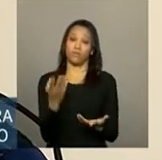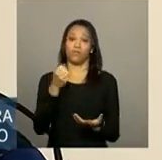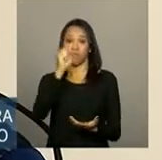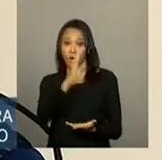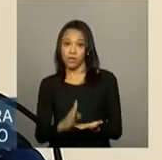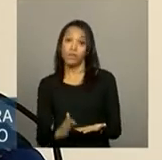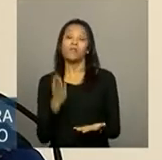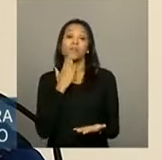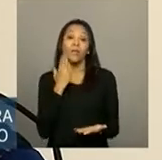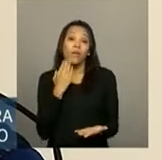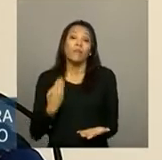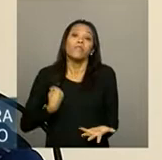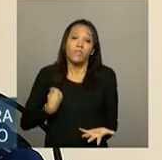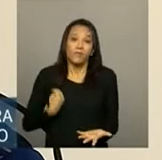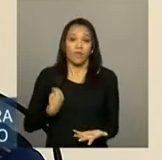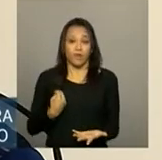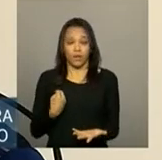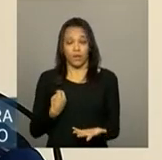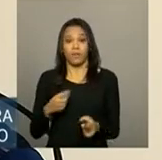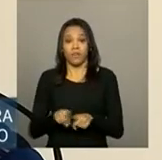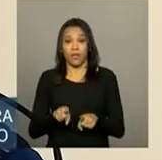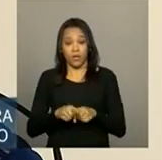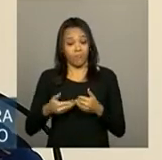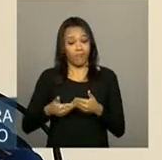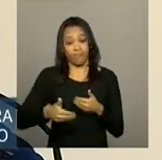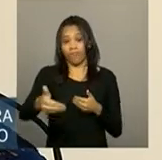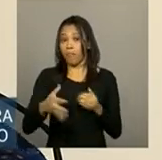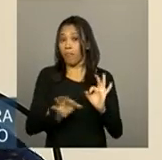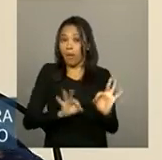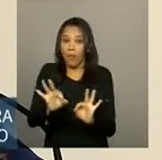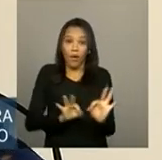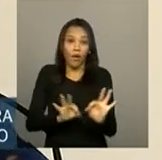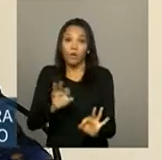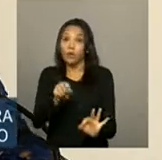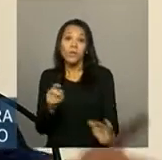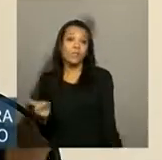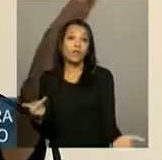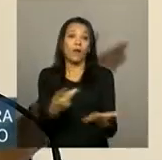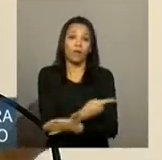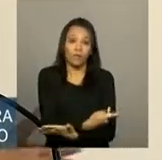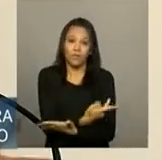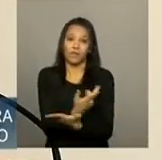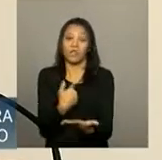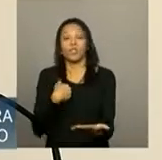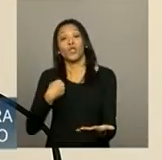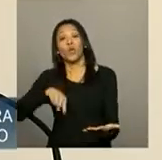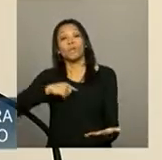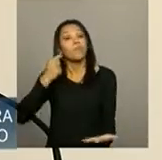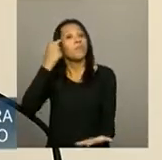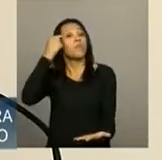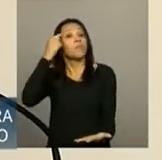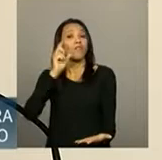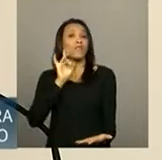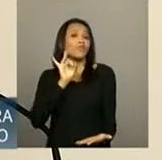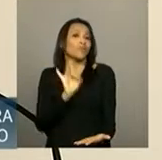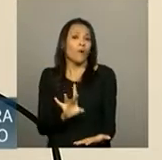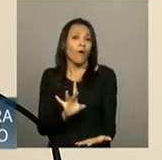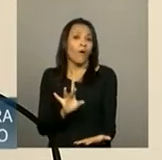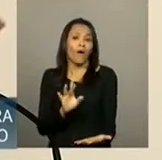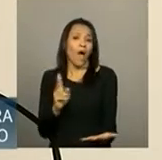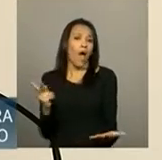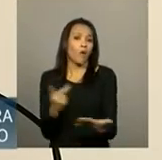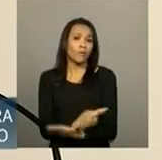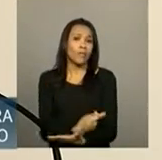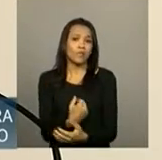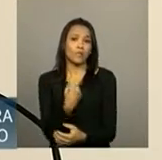também daqui para frente estarmos preparados para essa eventualidade que pensávamos que ocorria de 100 em 100